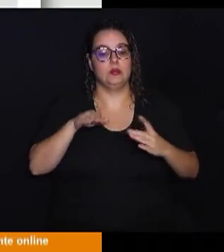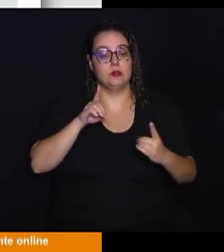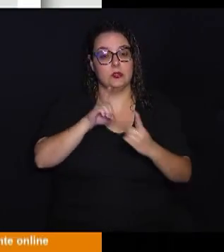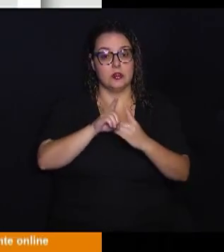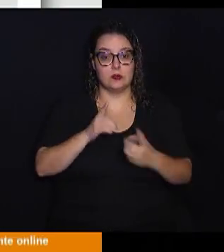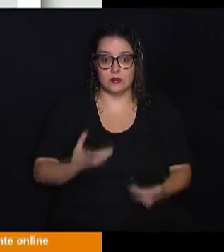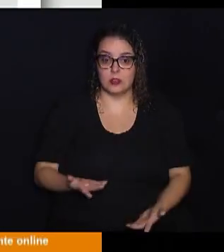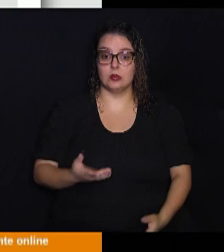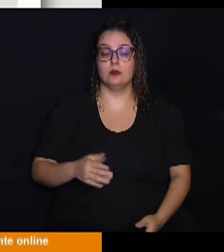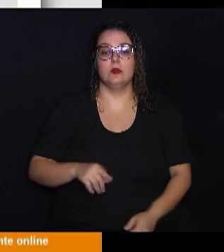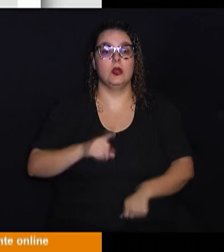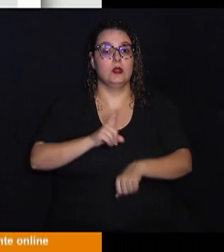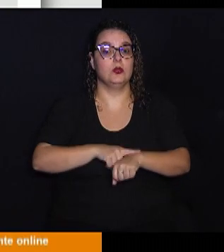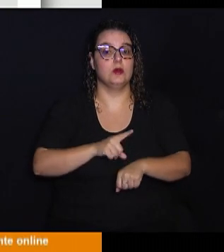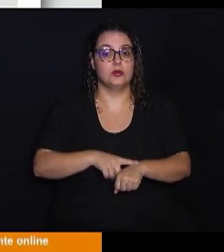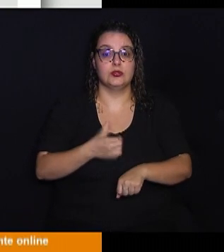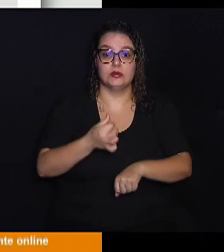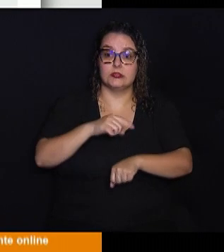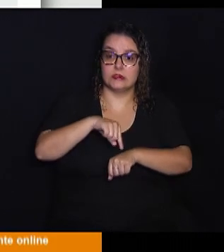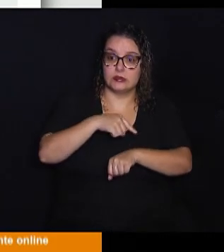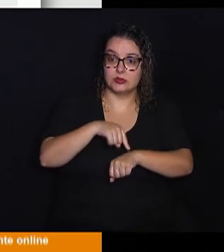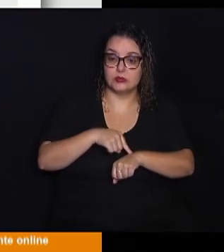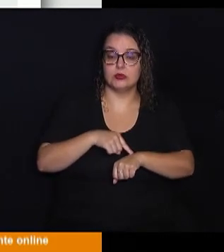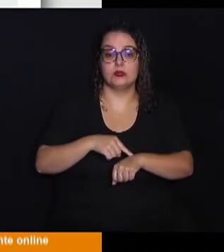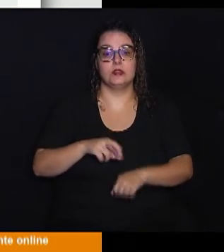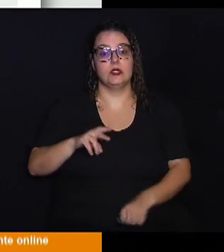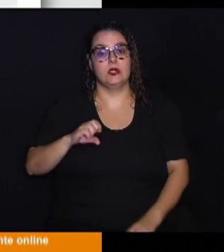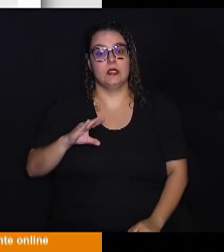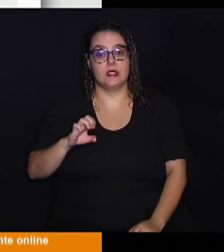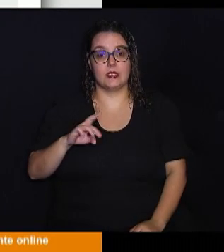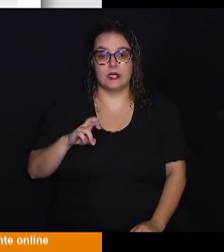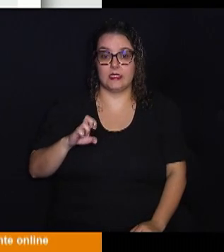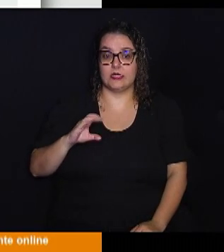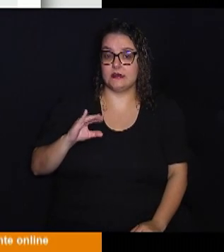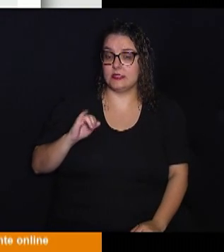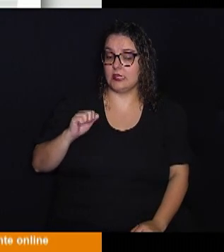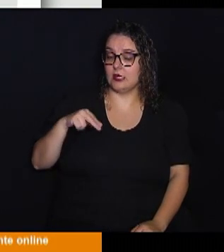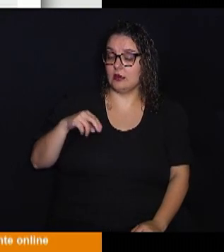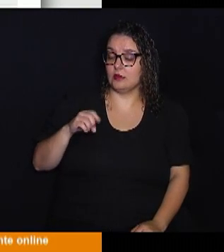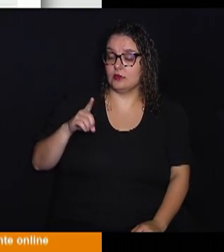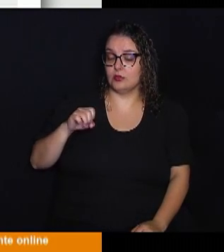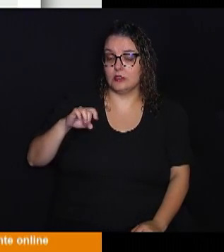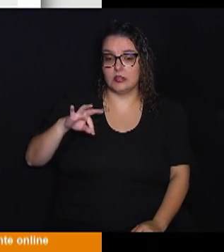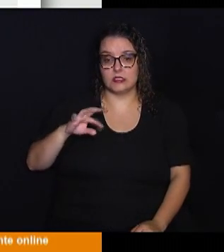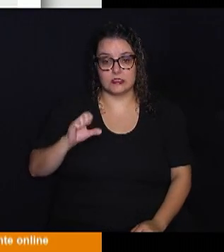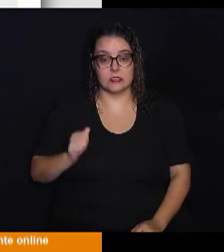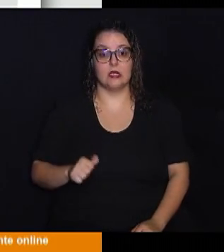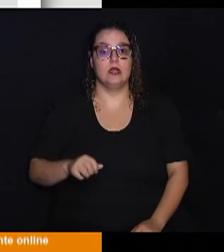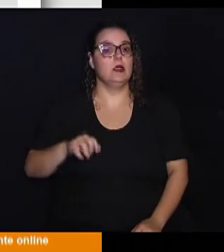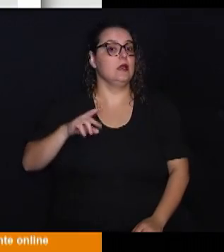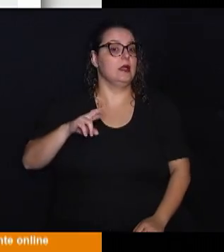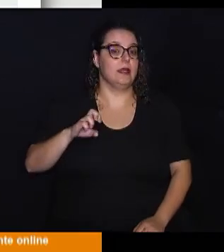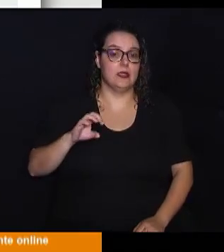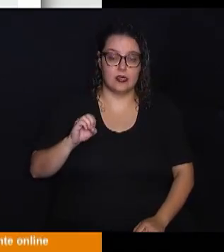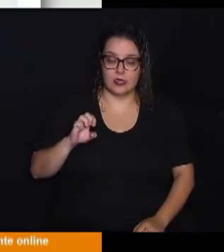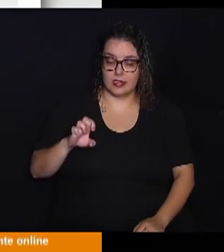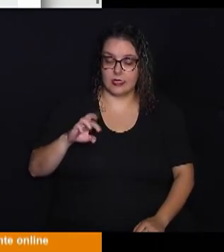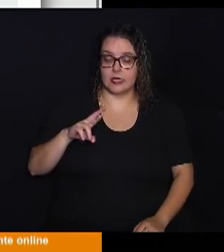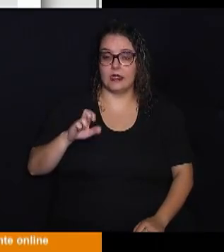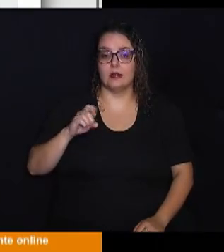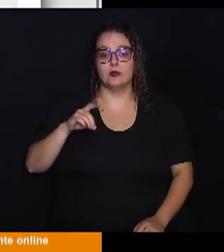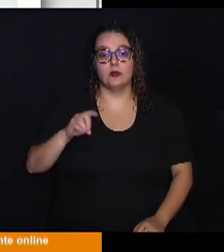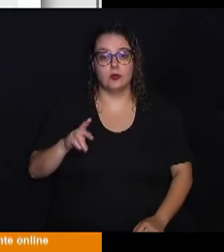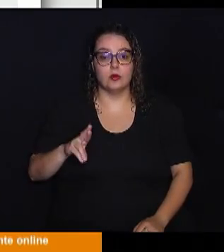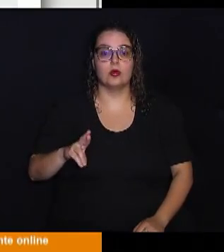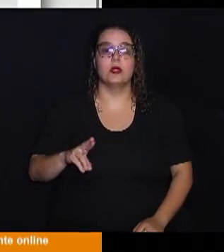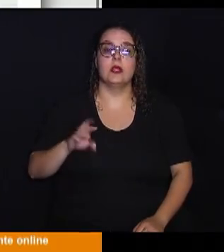atendente para carga horária de 6 horas, recreacionista, recreador, repositor de mercadorias